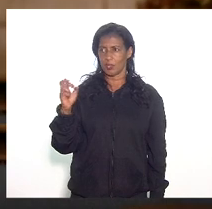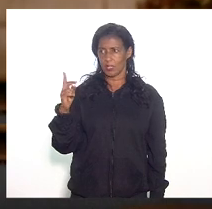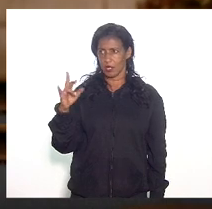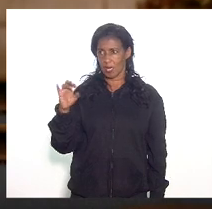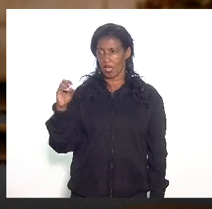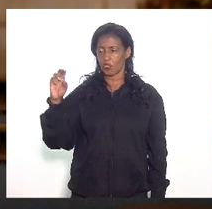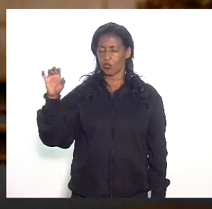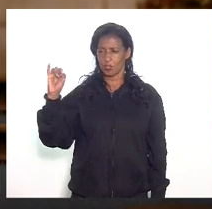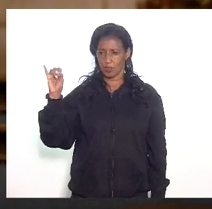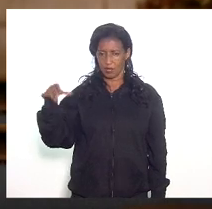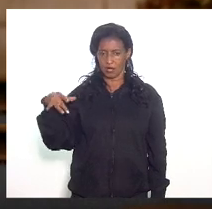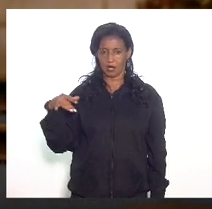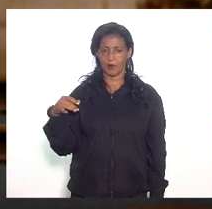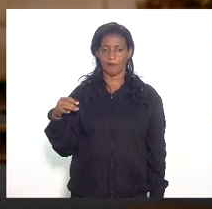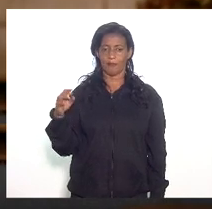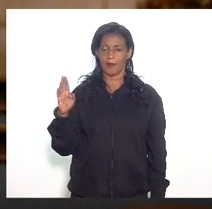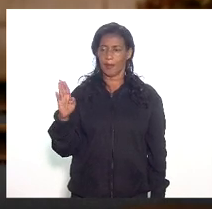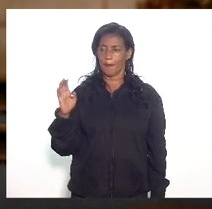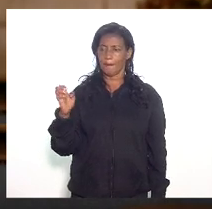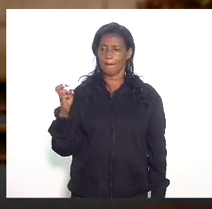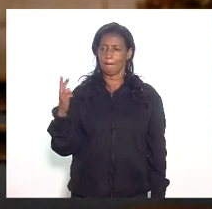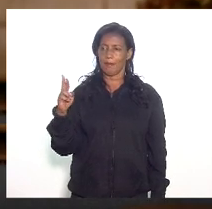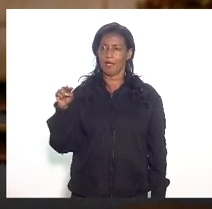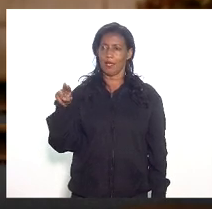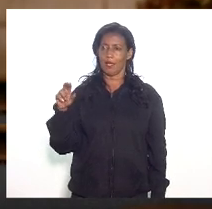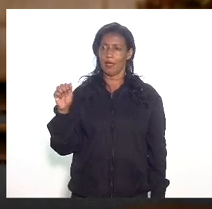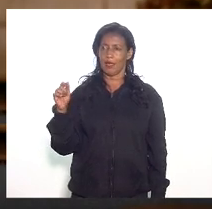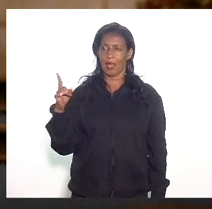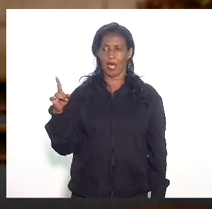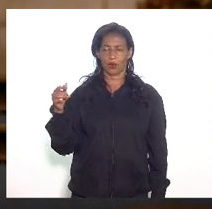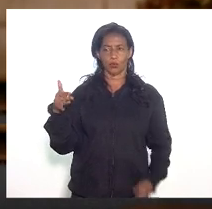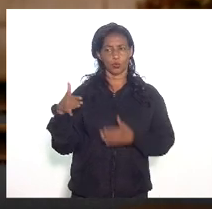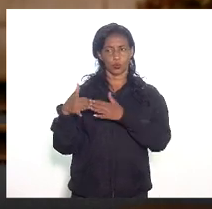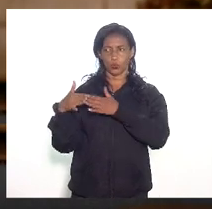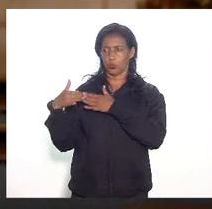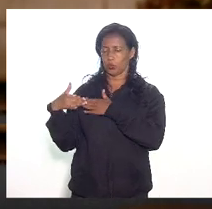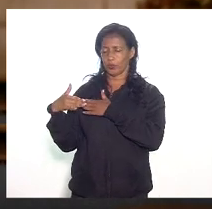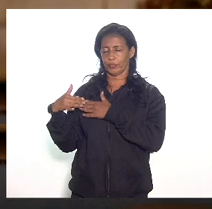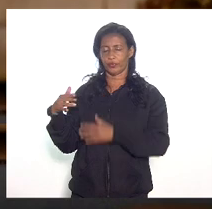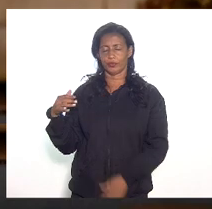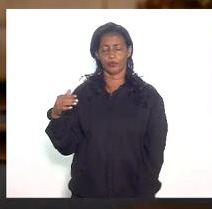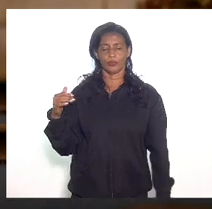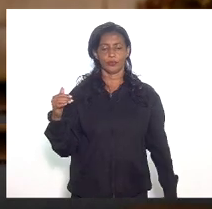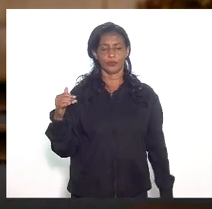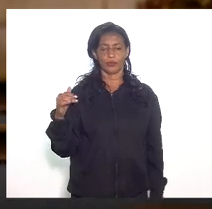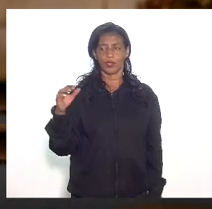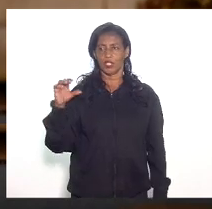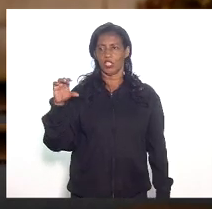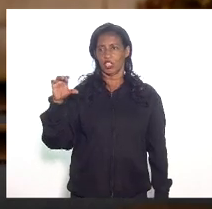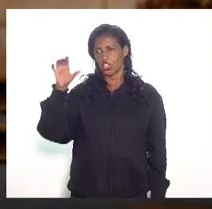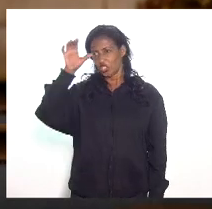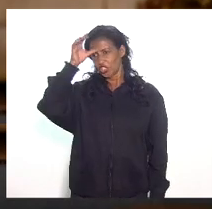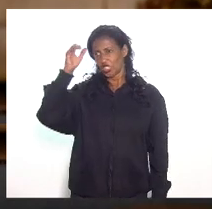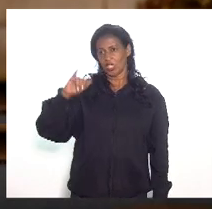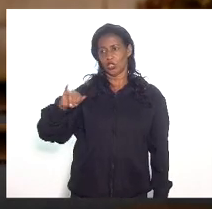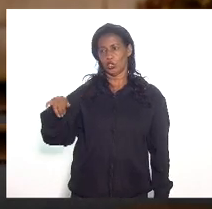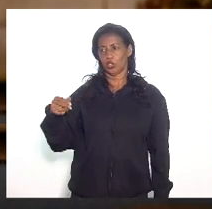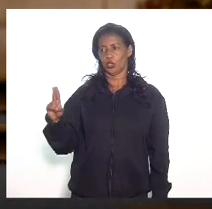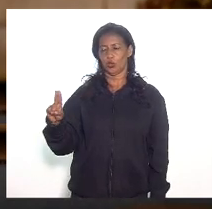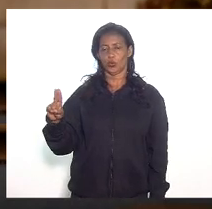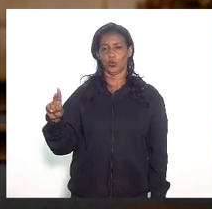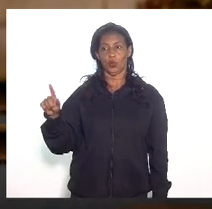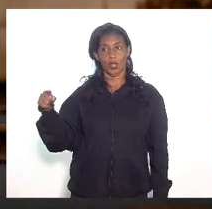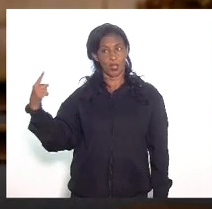deputado subtenente Bernardo foi abstenção deputada Tia Ju não